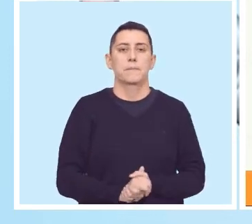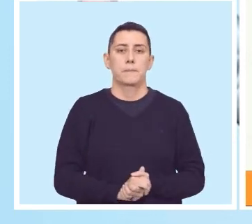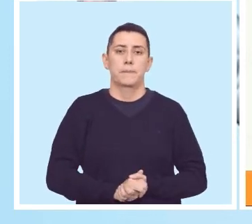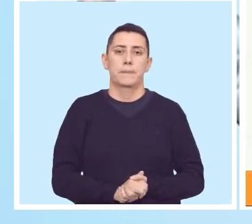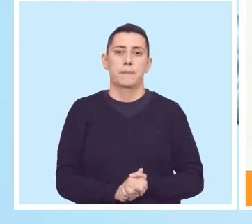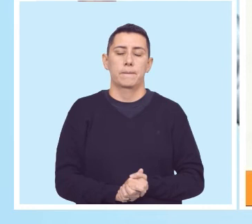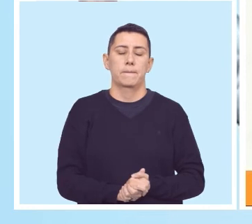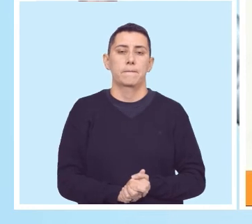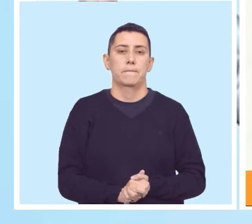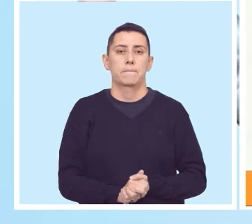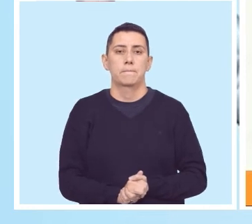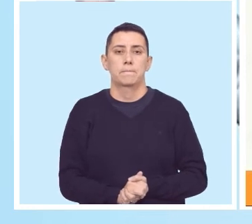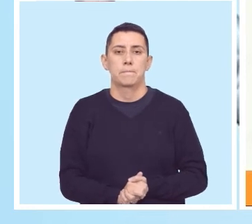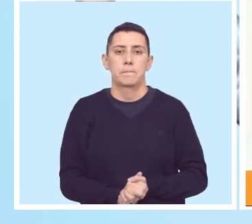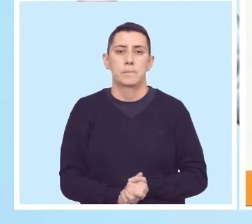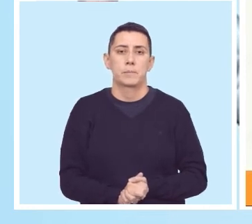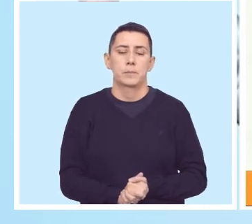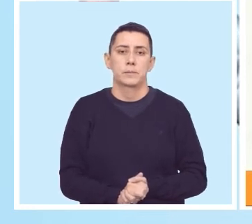Para isso,